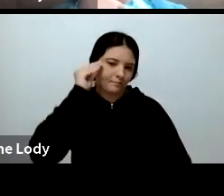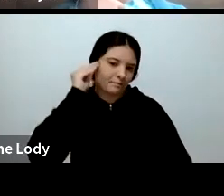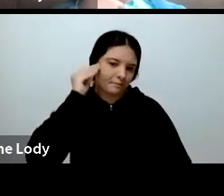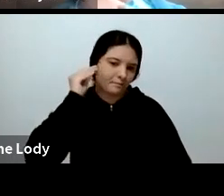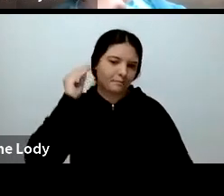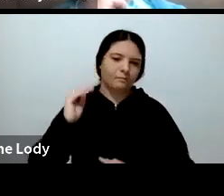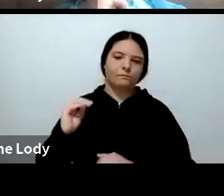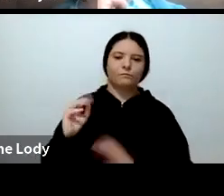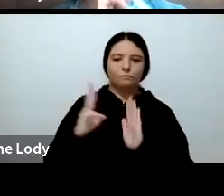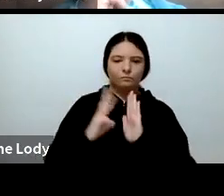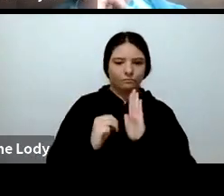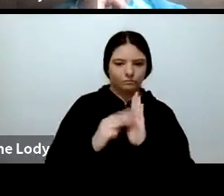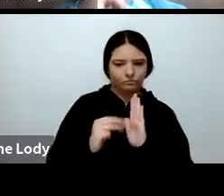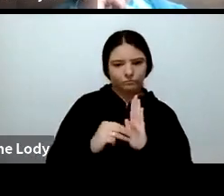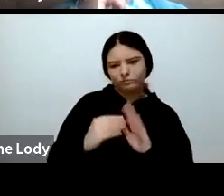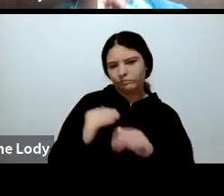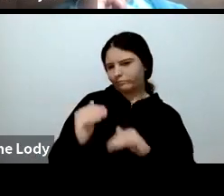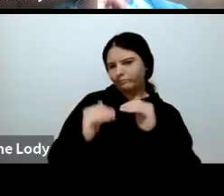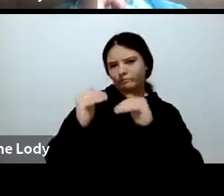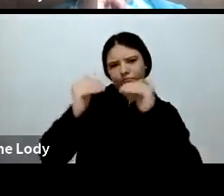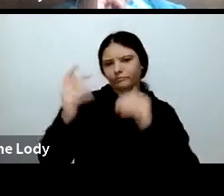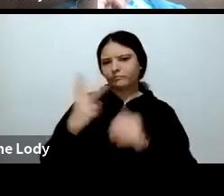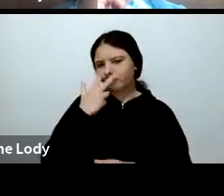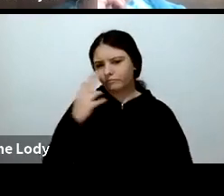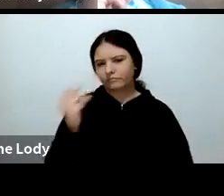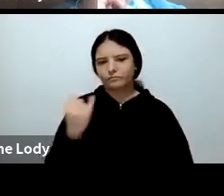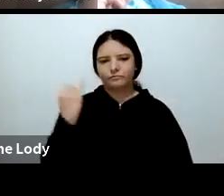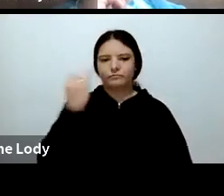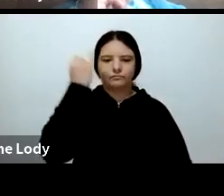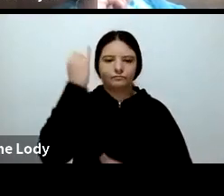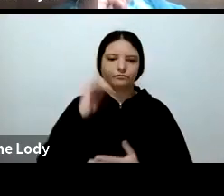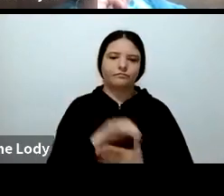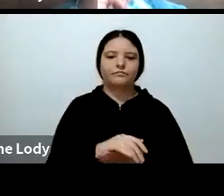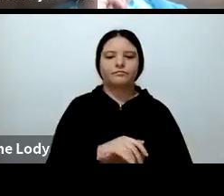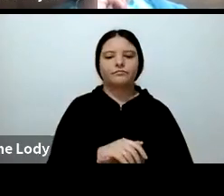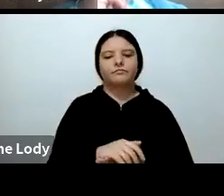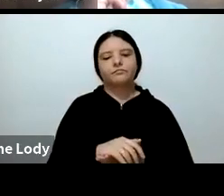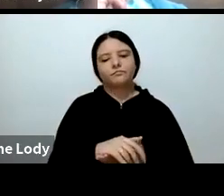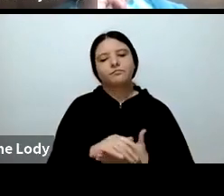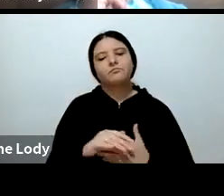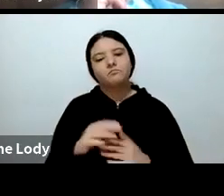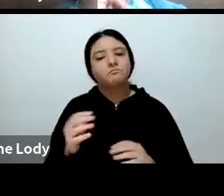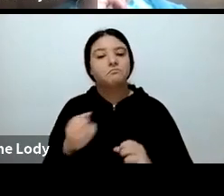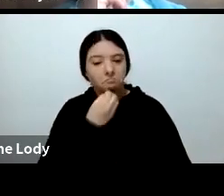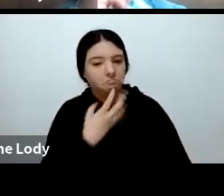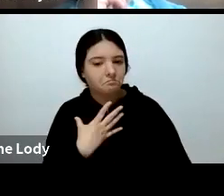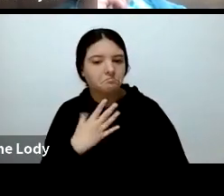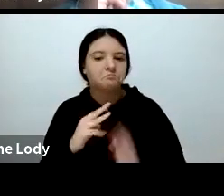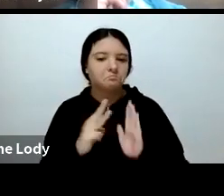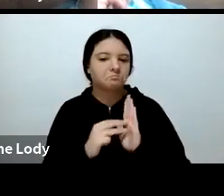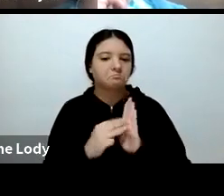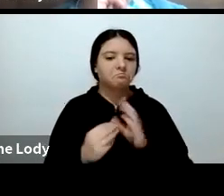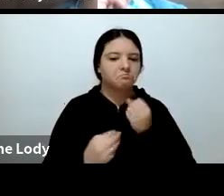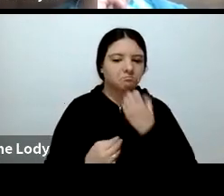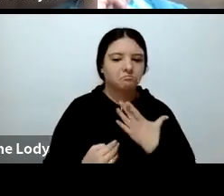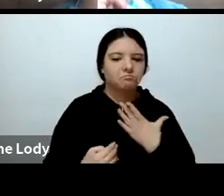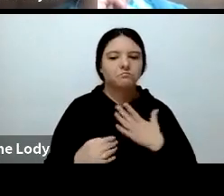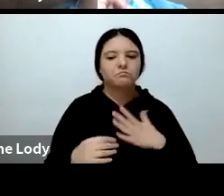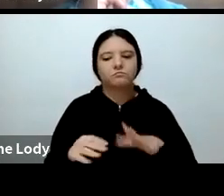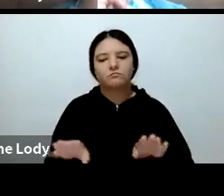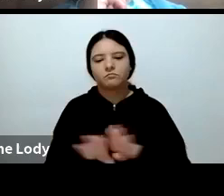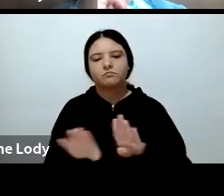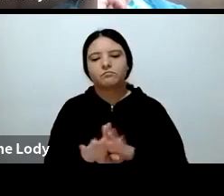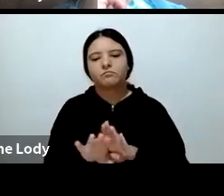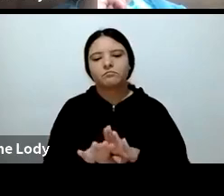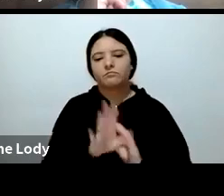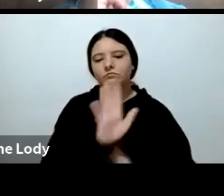um método dela, que eu acho que é super importante a gente colocar aqui, que funciona muito bem, que ela começou a receber muitas